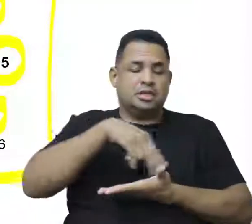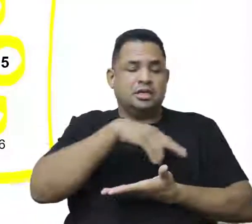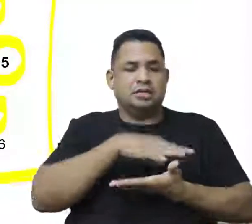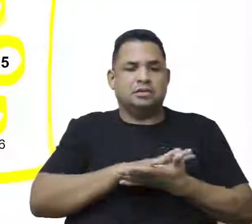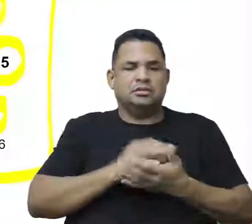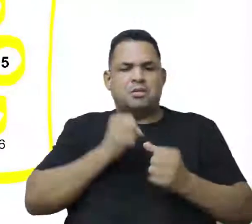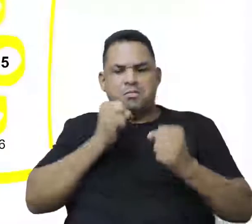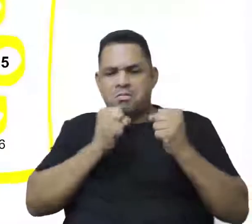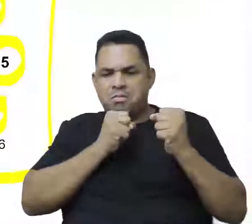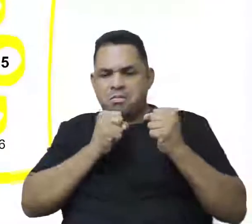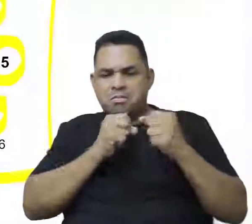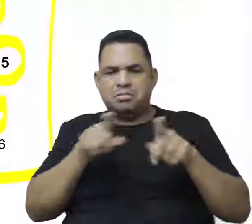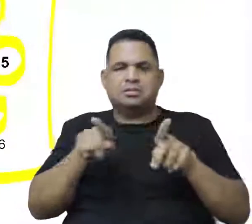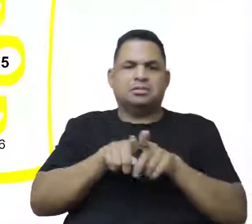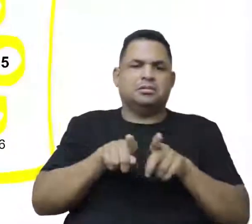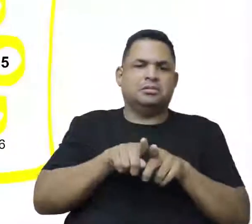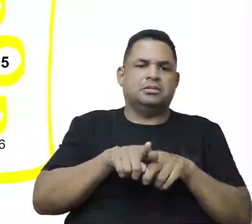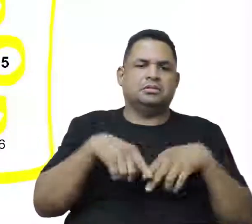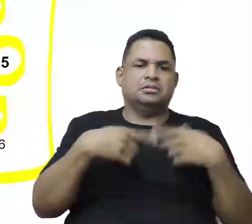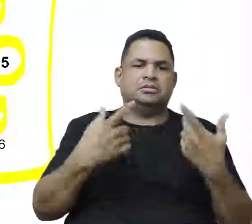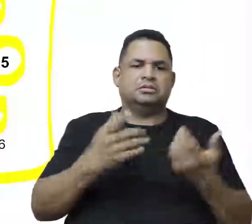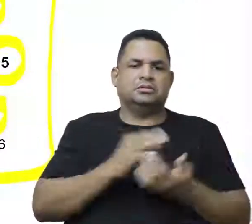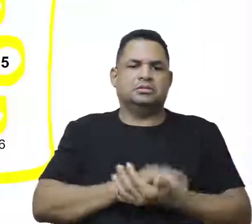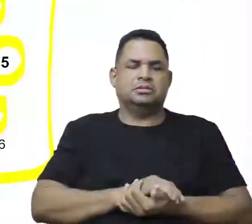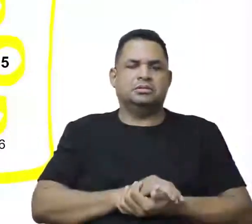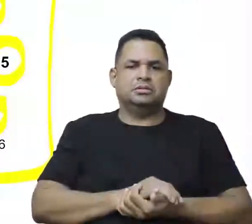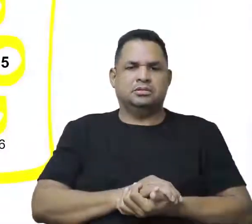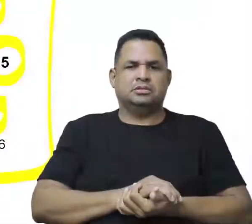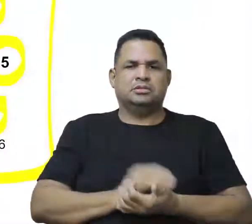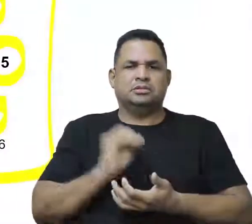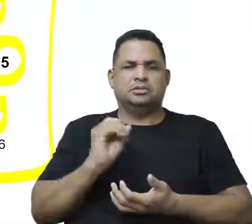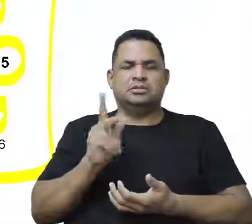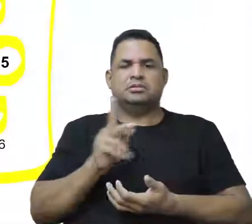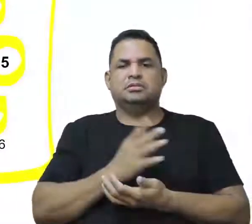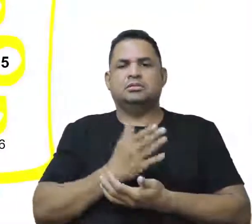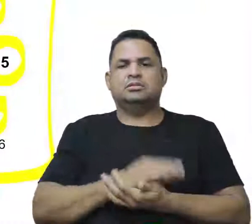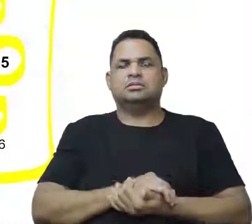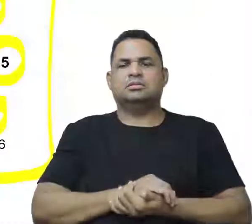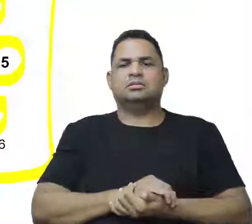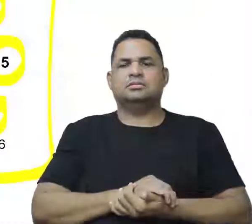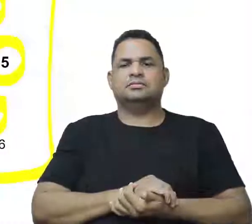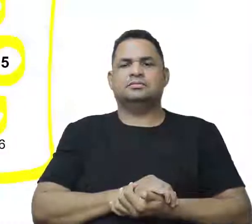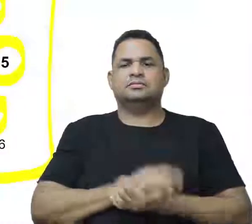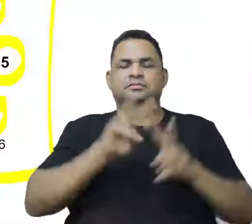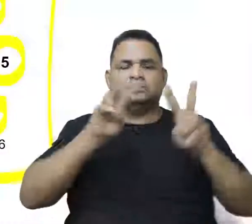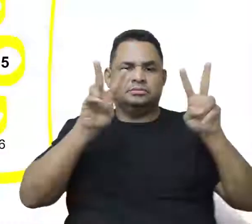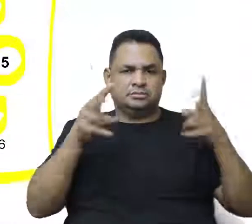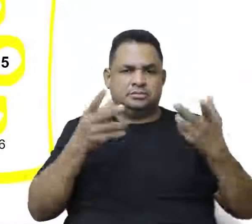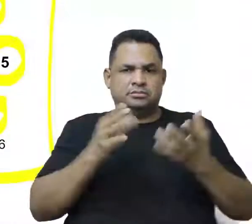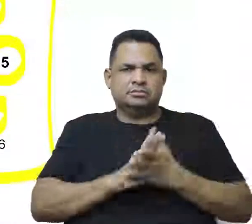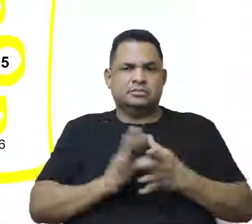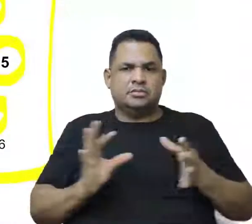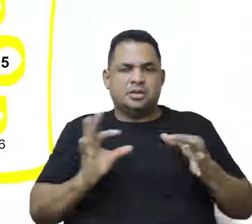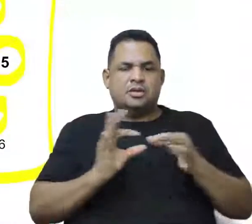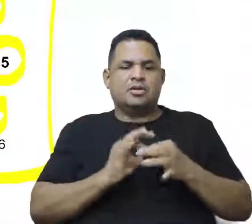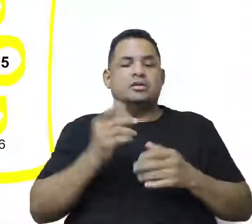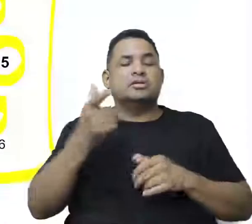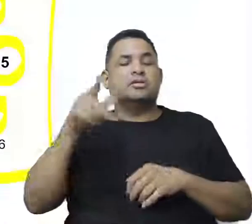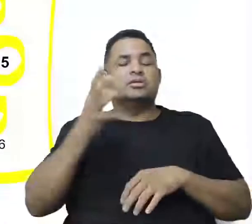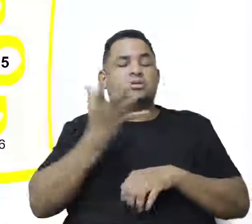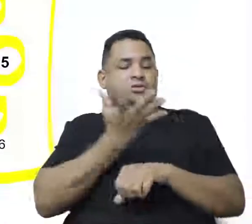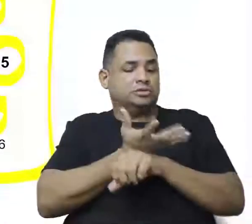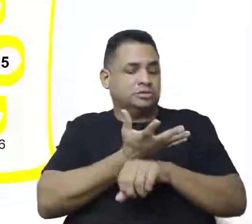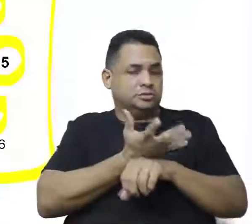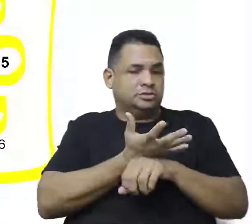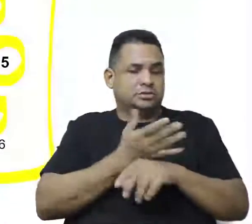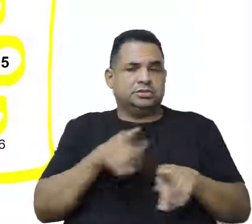danças. A gente vai aqui dar destaque apenas aos que mais têm caído, ok? E essas temáticas aí associadas a outras disciplinas,